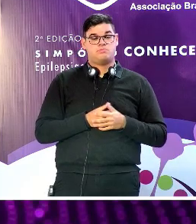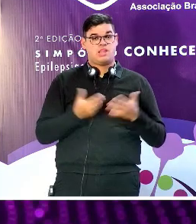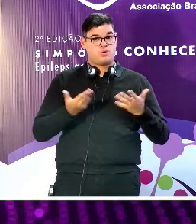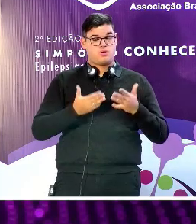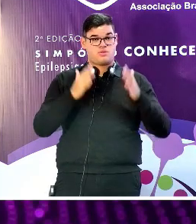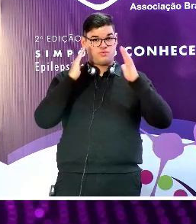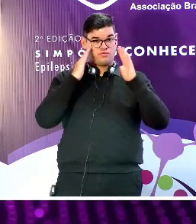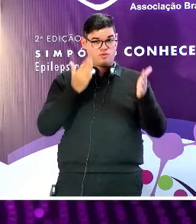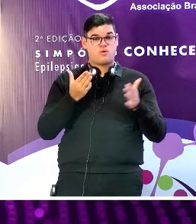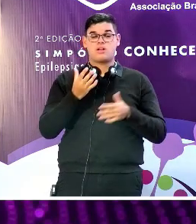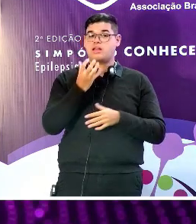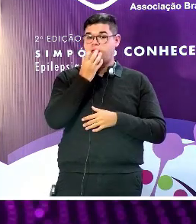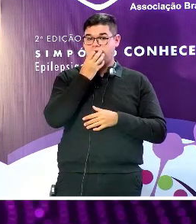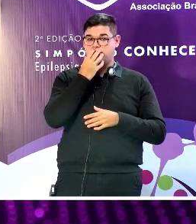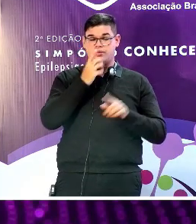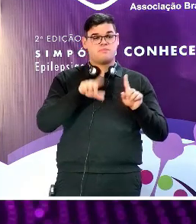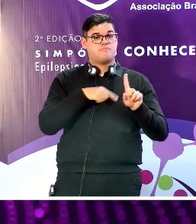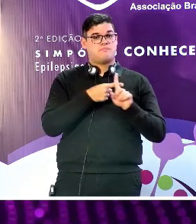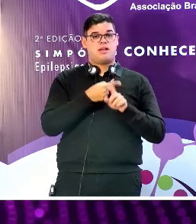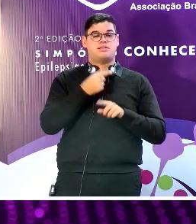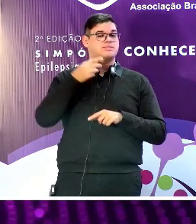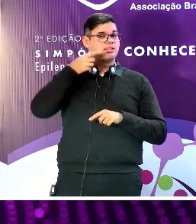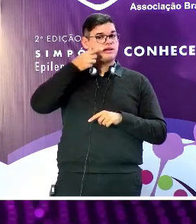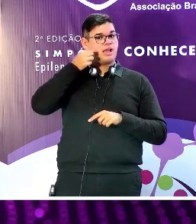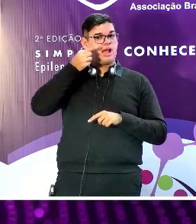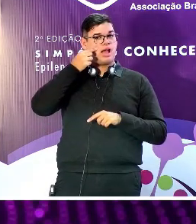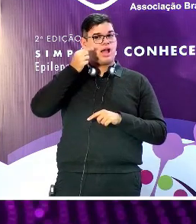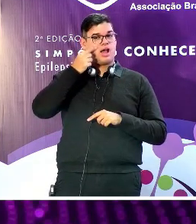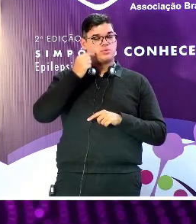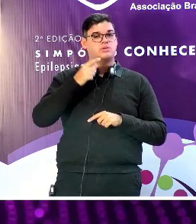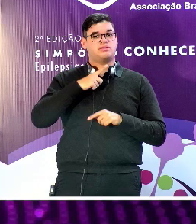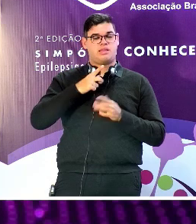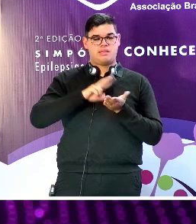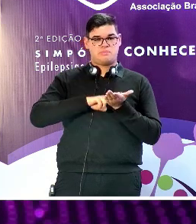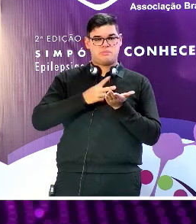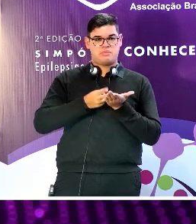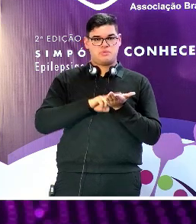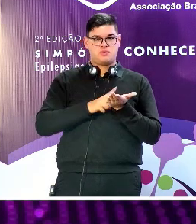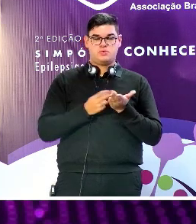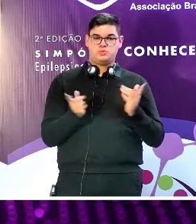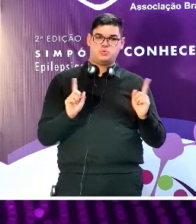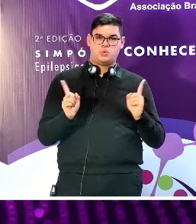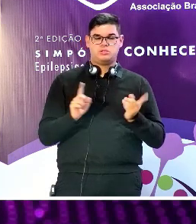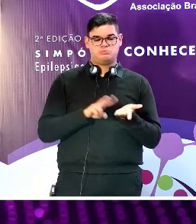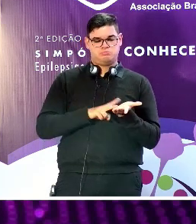cachorros, e gatos com crise epilética, com epilepsia refratária.